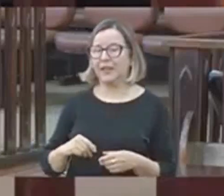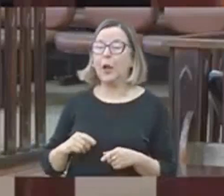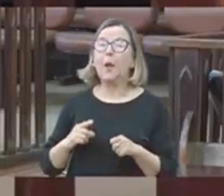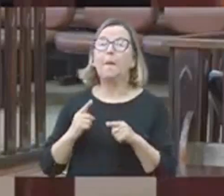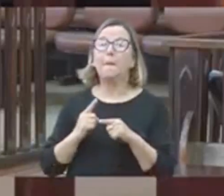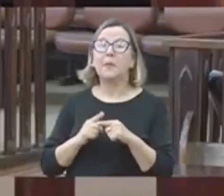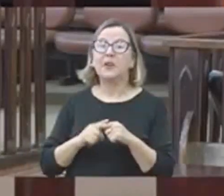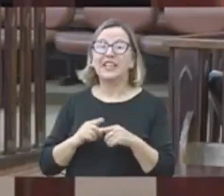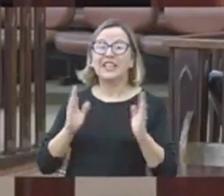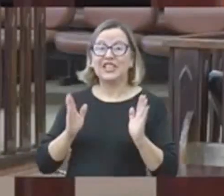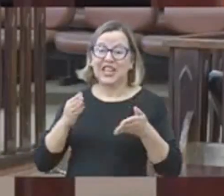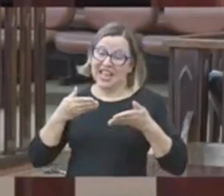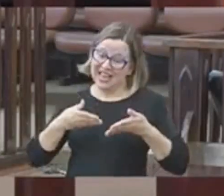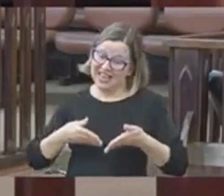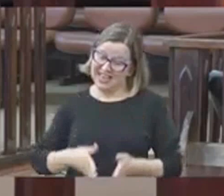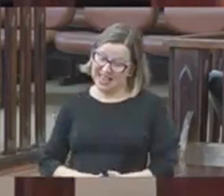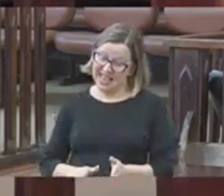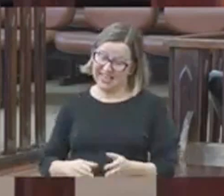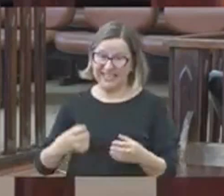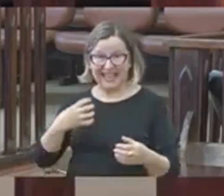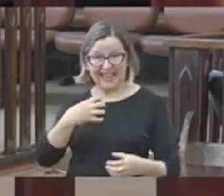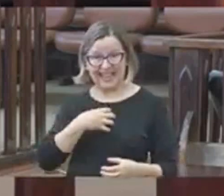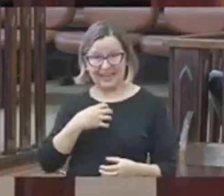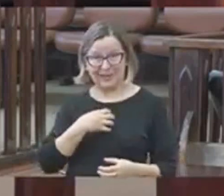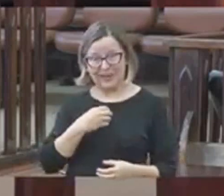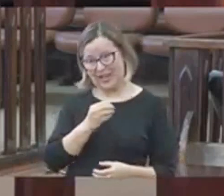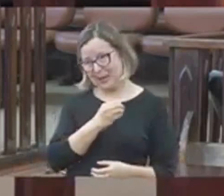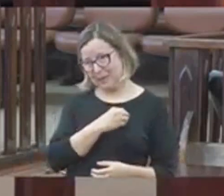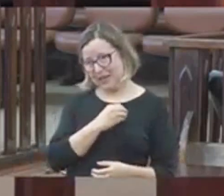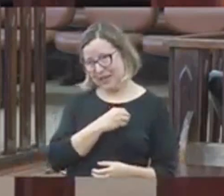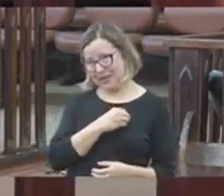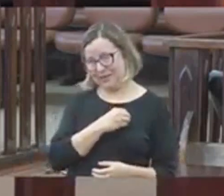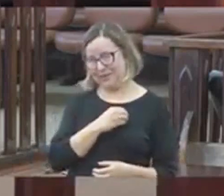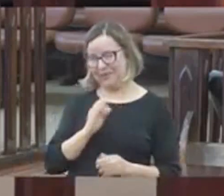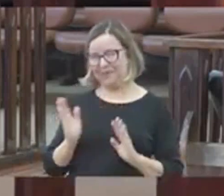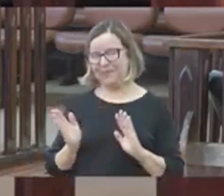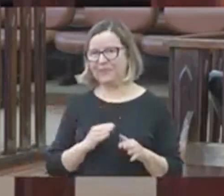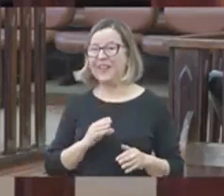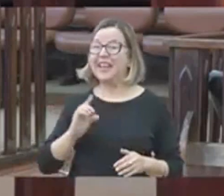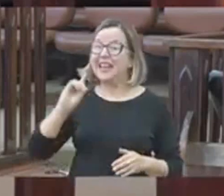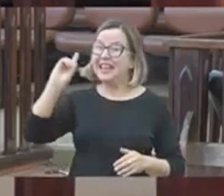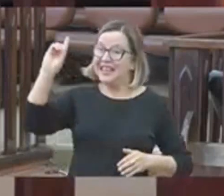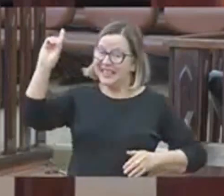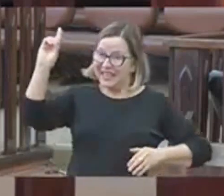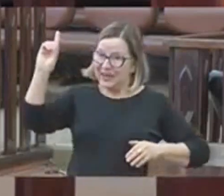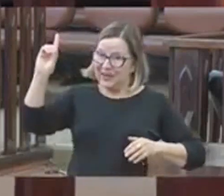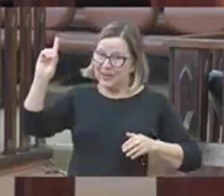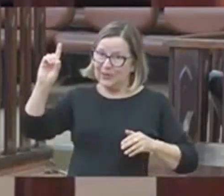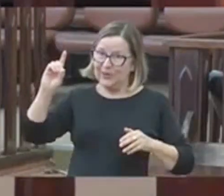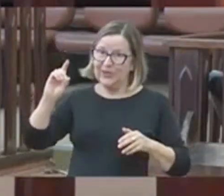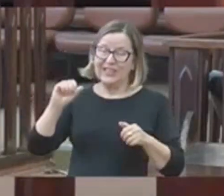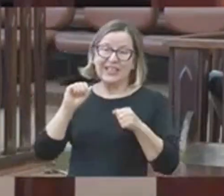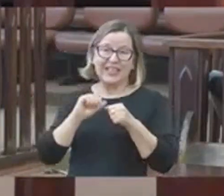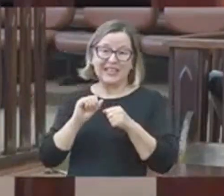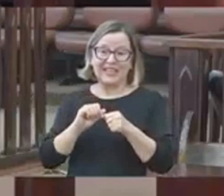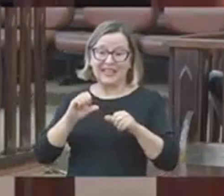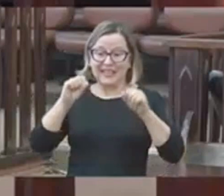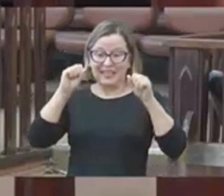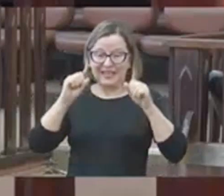humano. Deus criou a família unindo o homem e a mulher, para